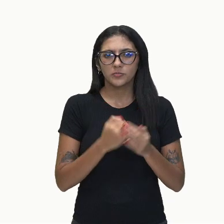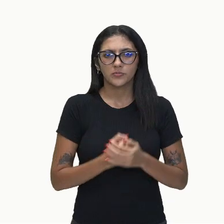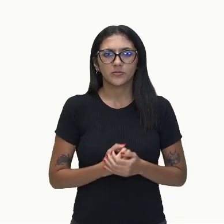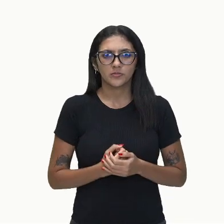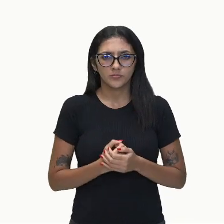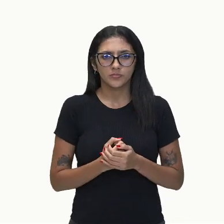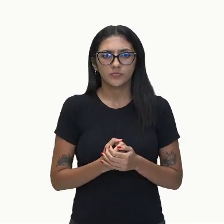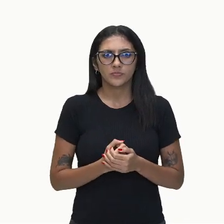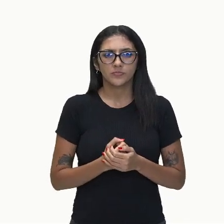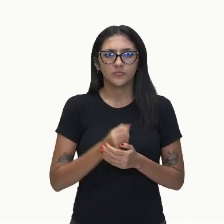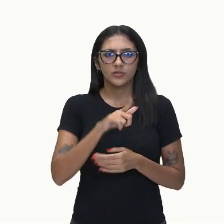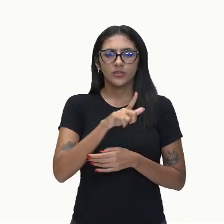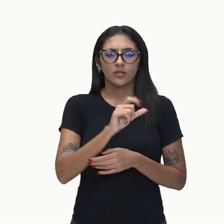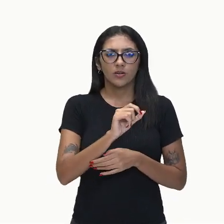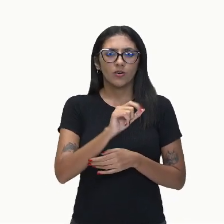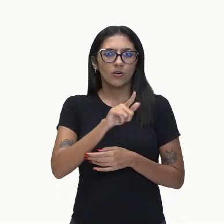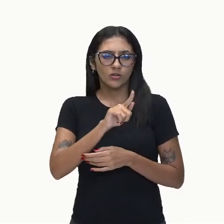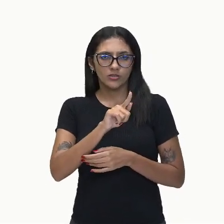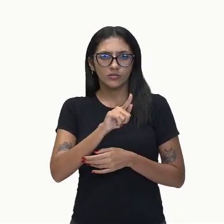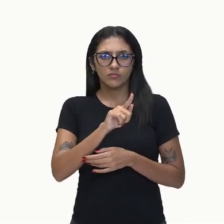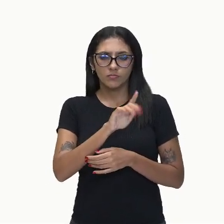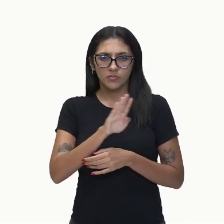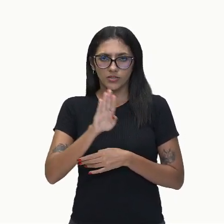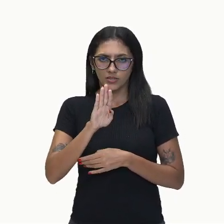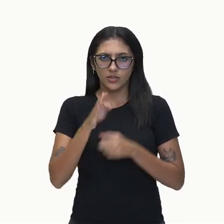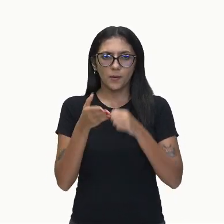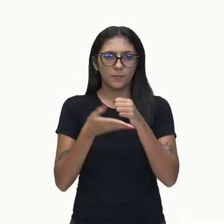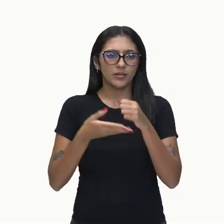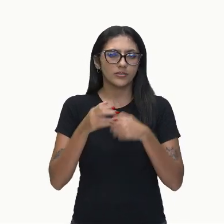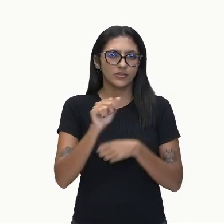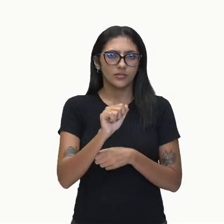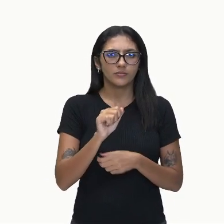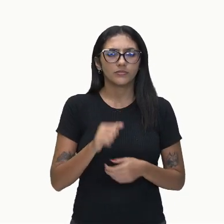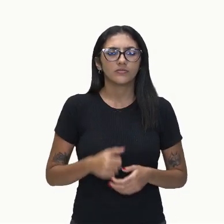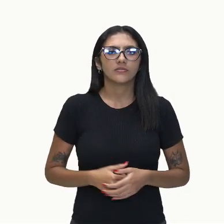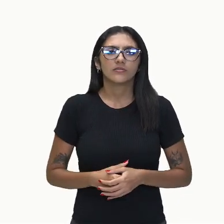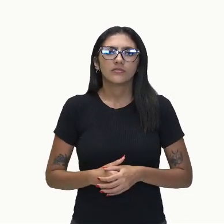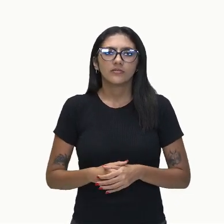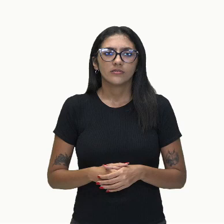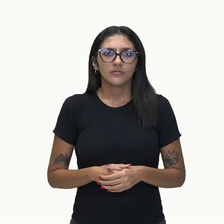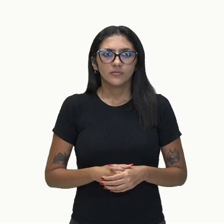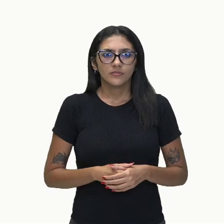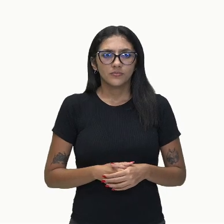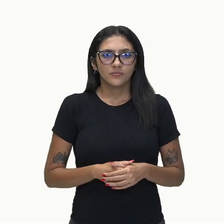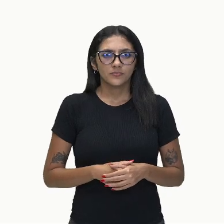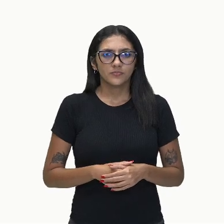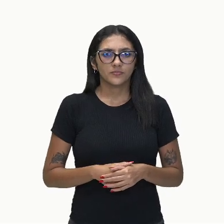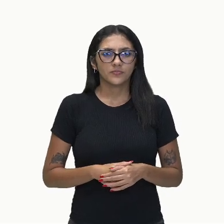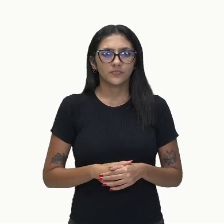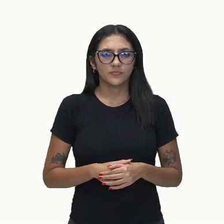B na base A, tá? Quais são,